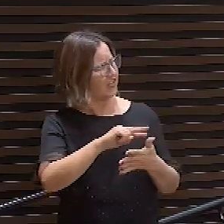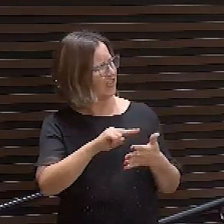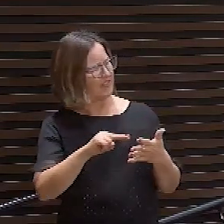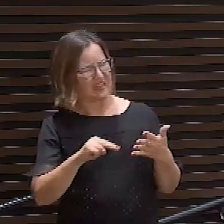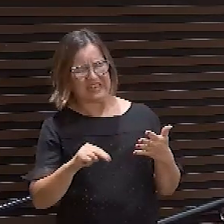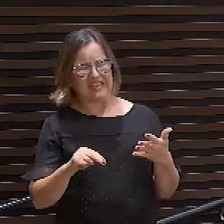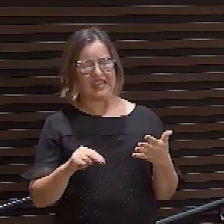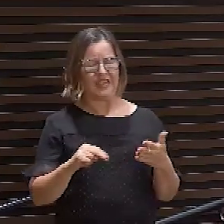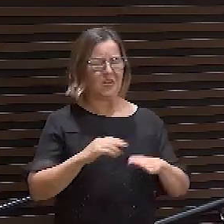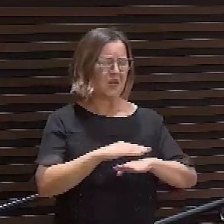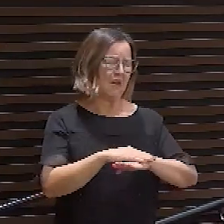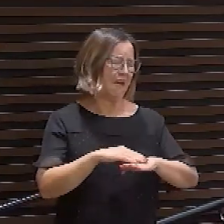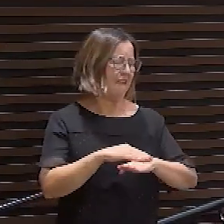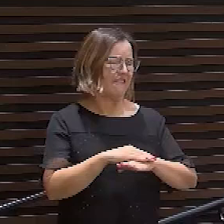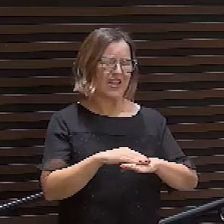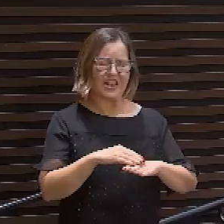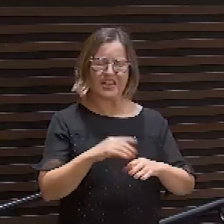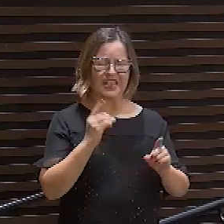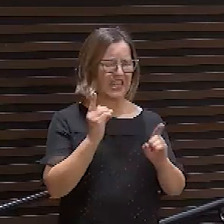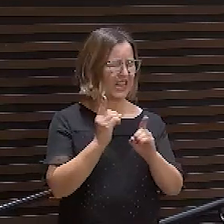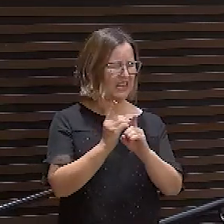secundárias, mas para